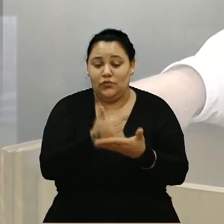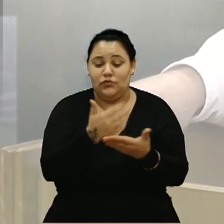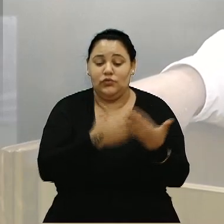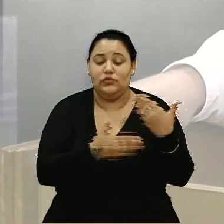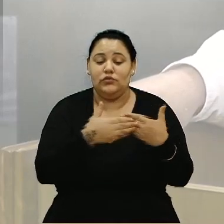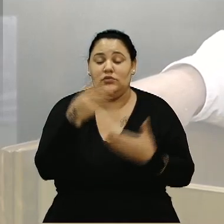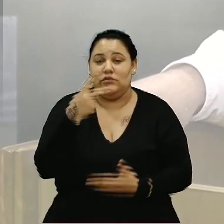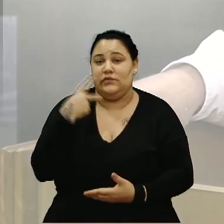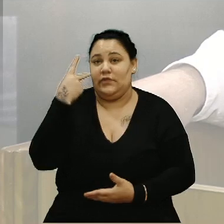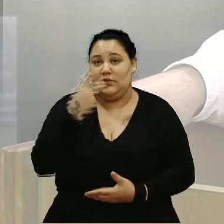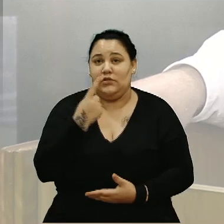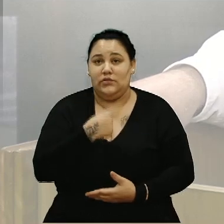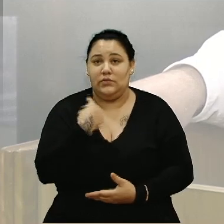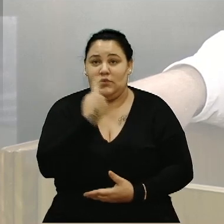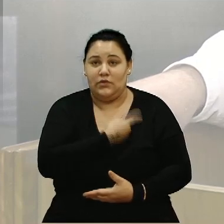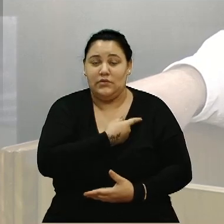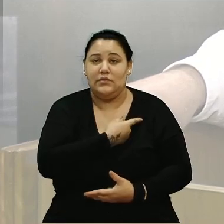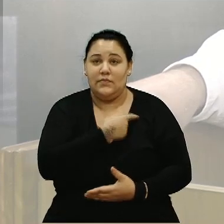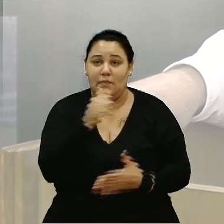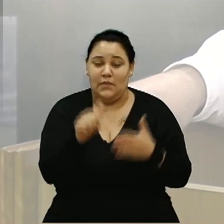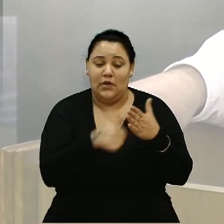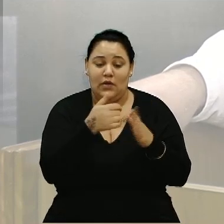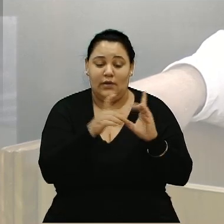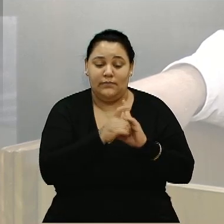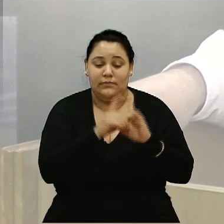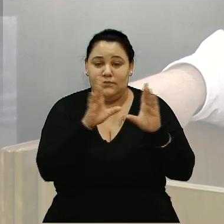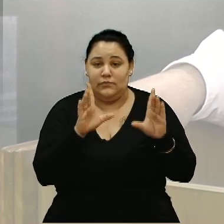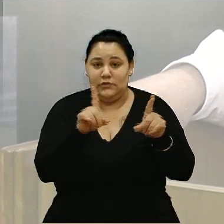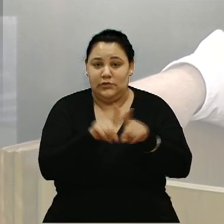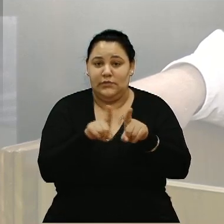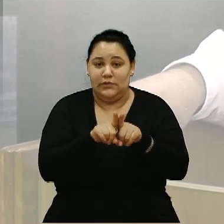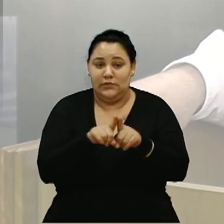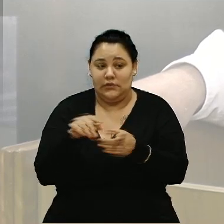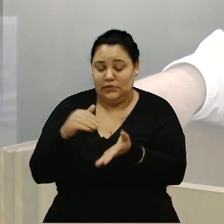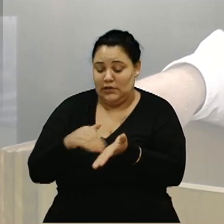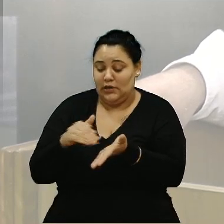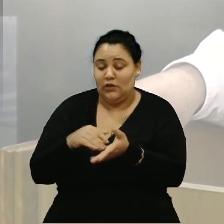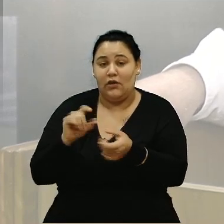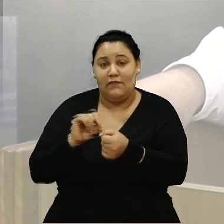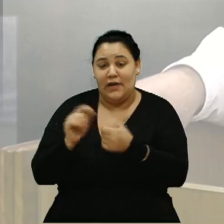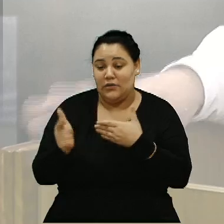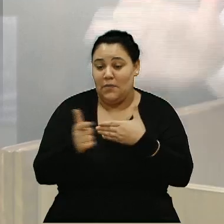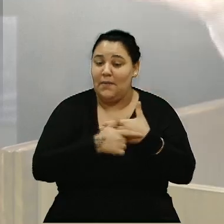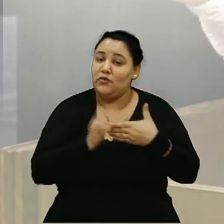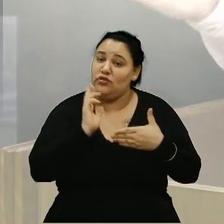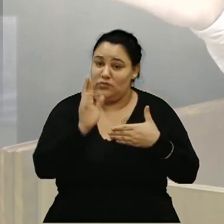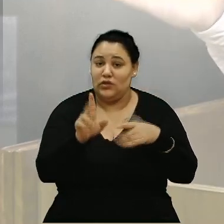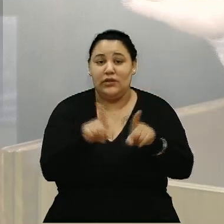vereadores para nós potencializarmos a democracia e que os secretários cumpram o seu papel de responder.